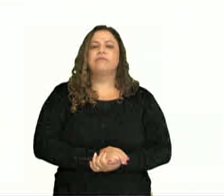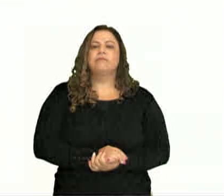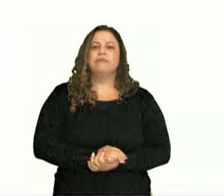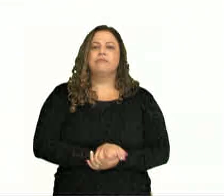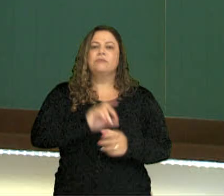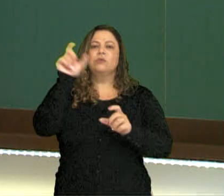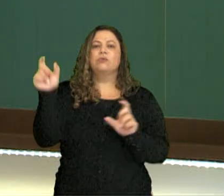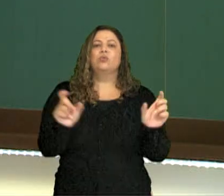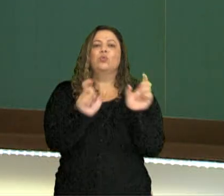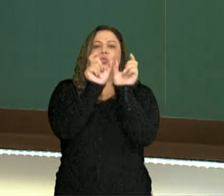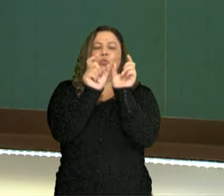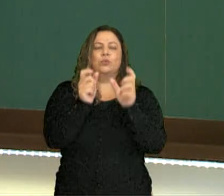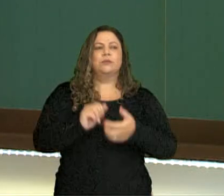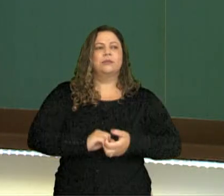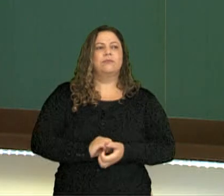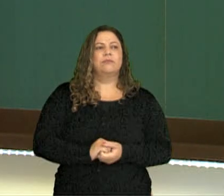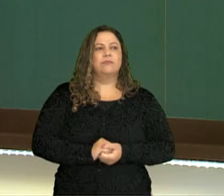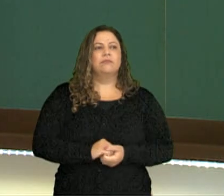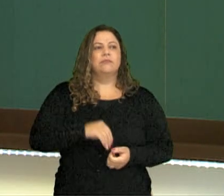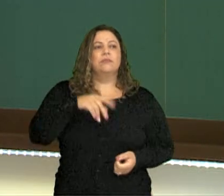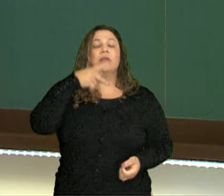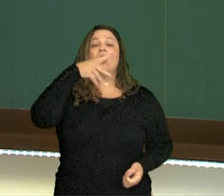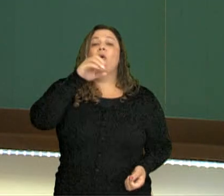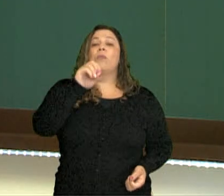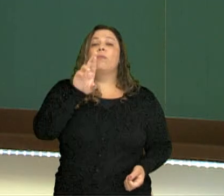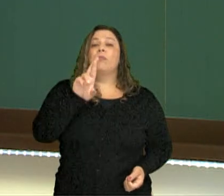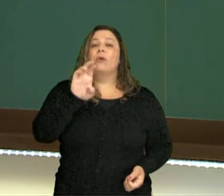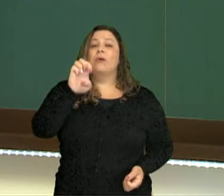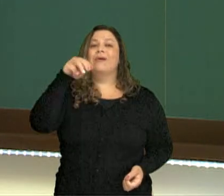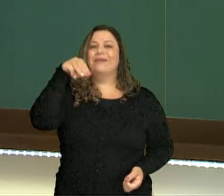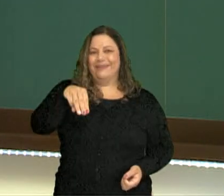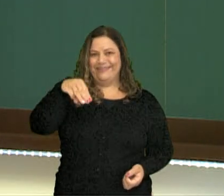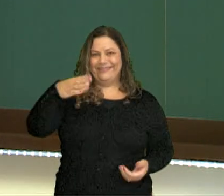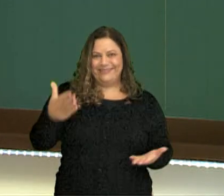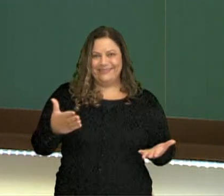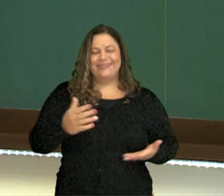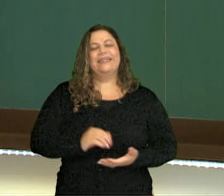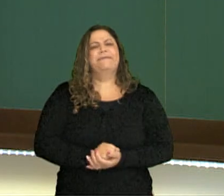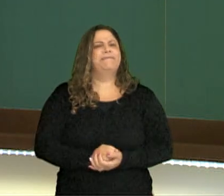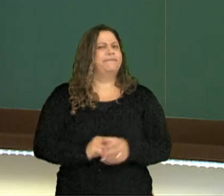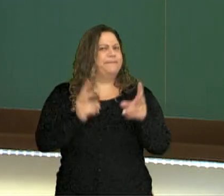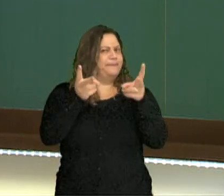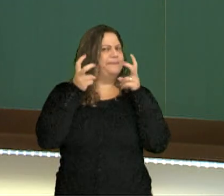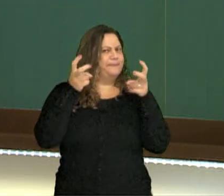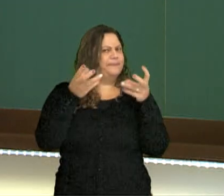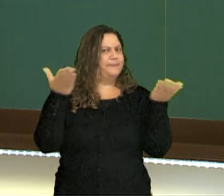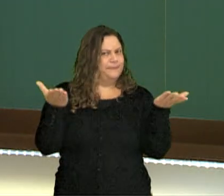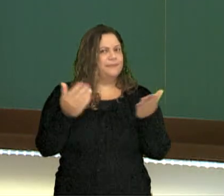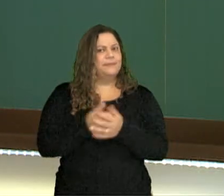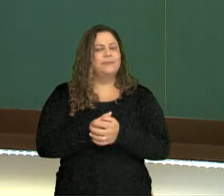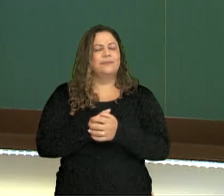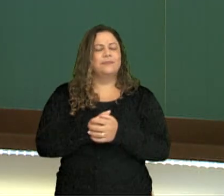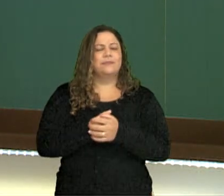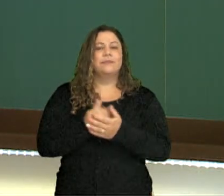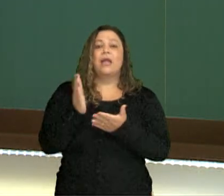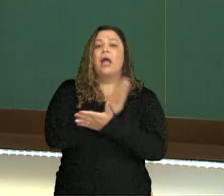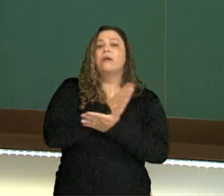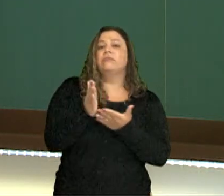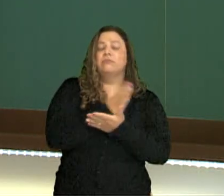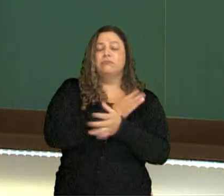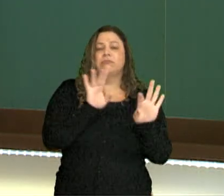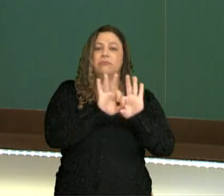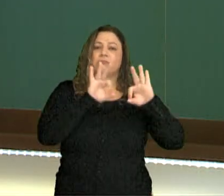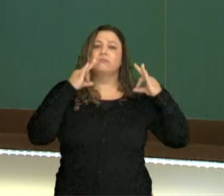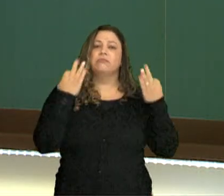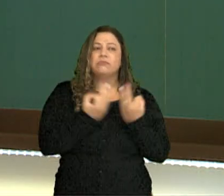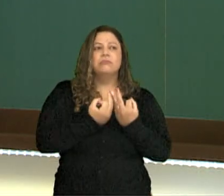conjunções. Eu tenho aqui a conjunção porém, percebeu? Então, porém, algumas famílias. Então,